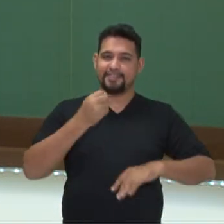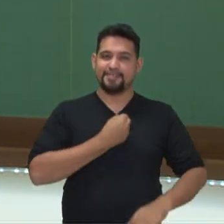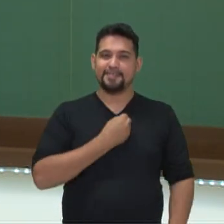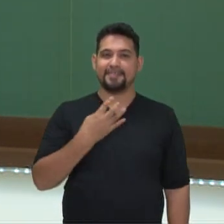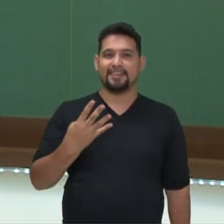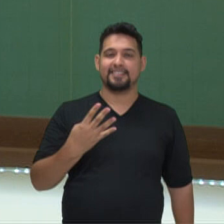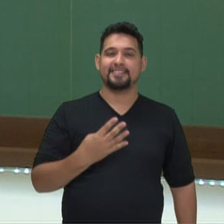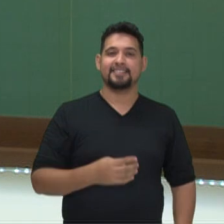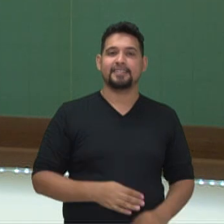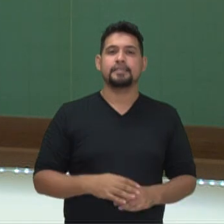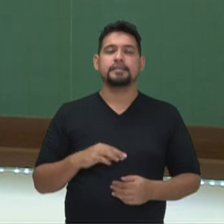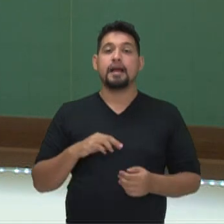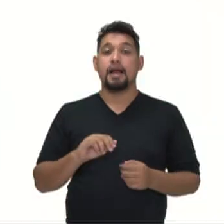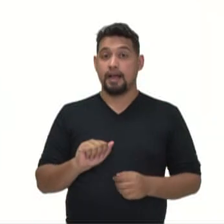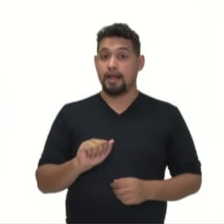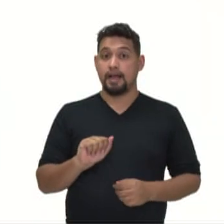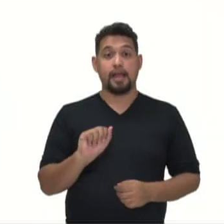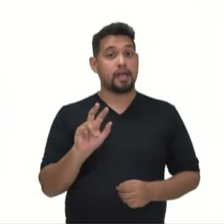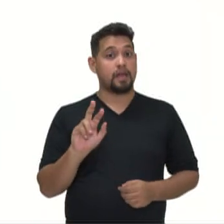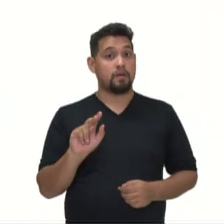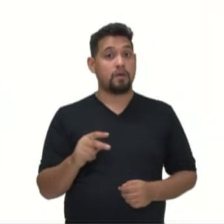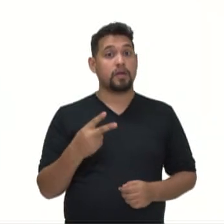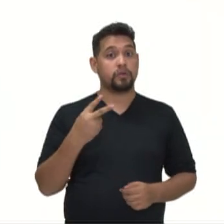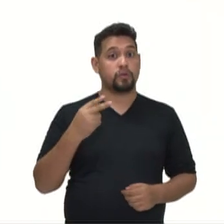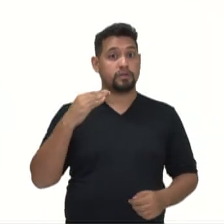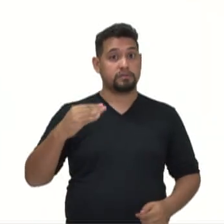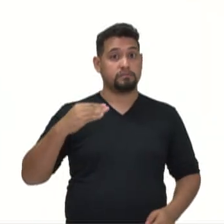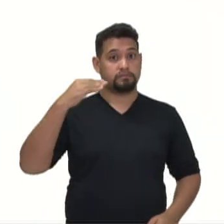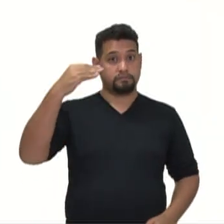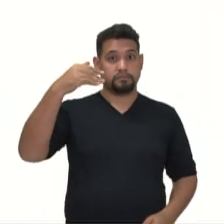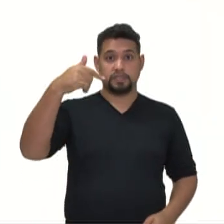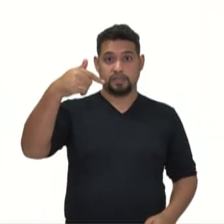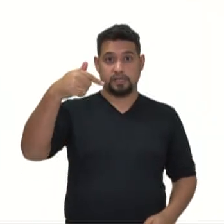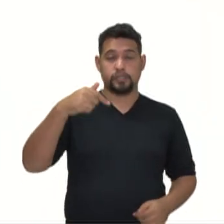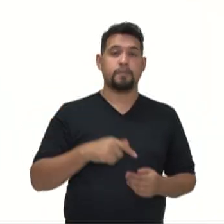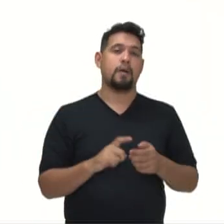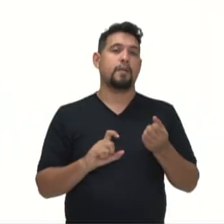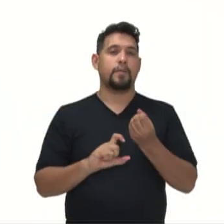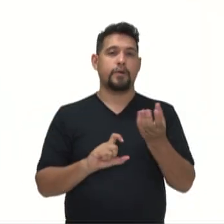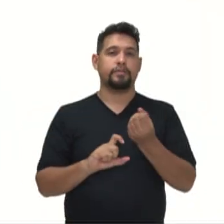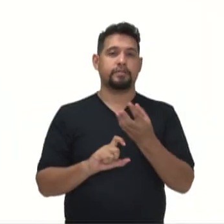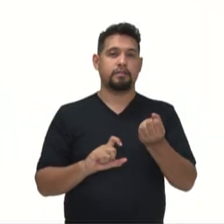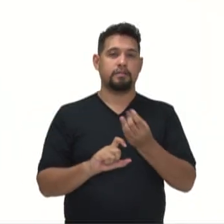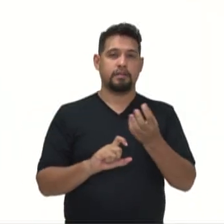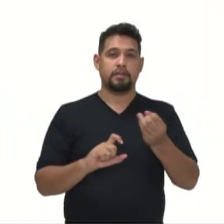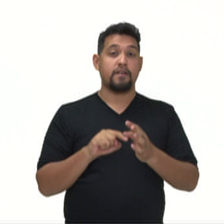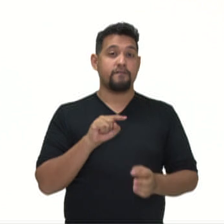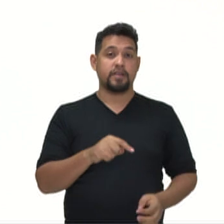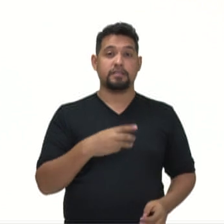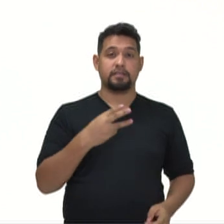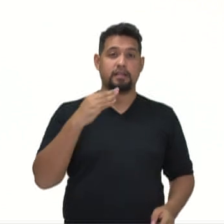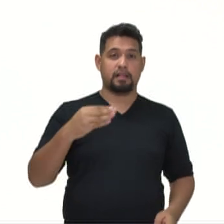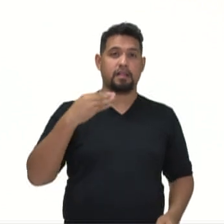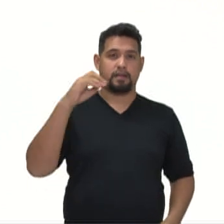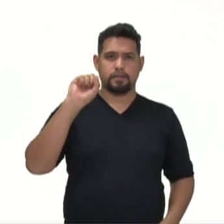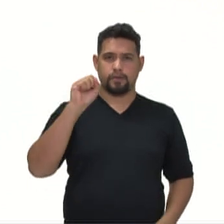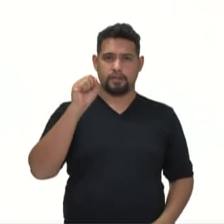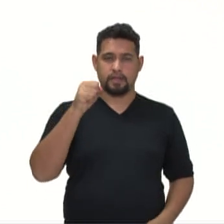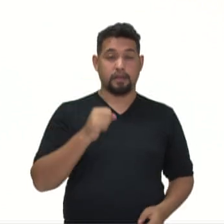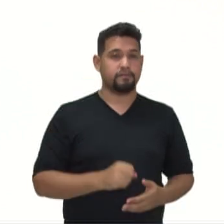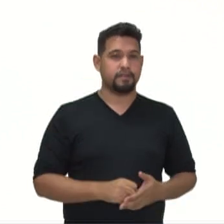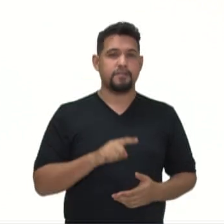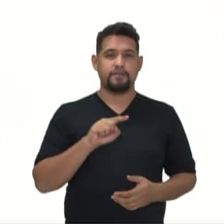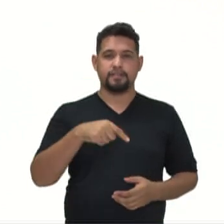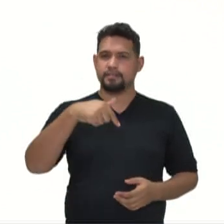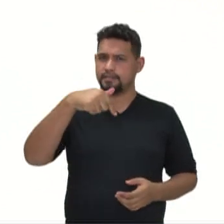4. Sendo A igual a 2 elevado à sétima potência, vezes 3 elevado à oitava, vezes